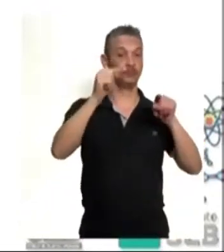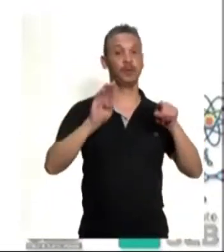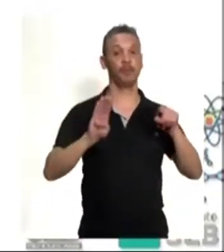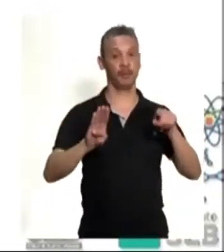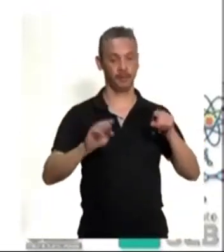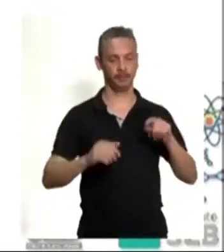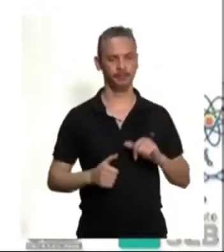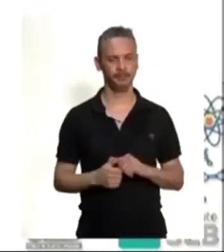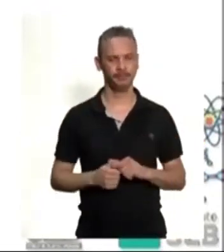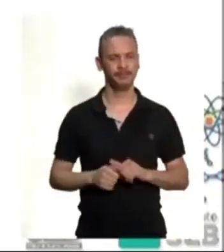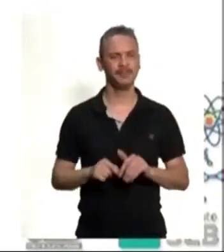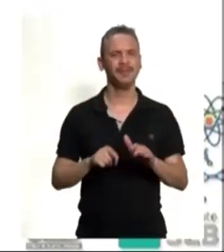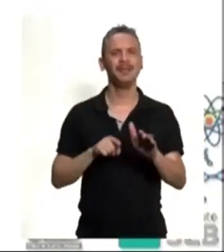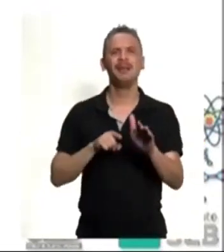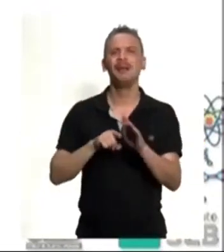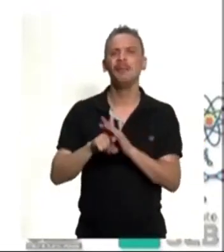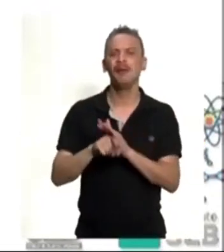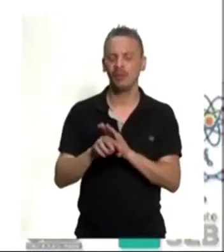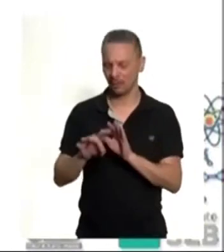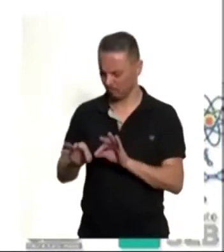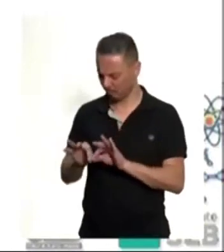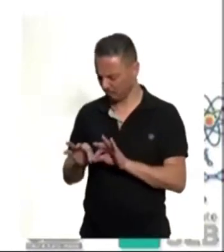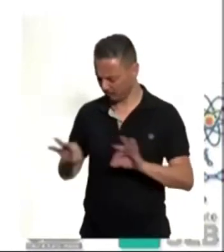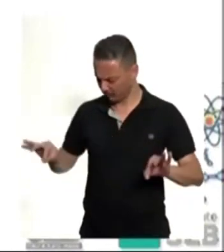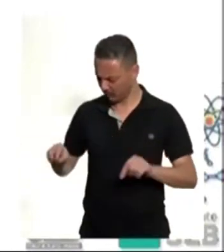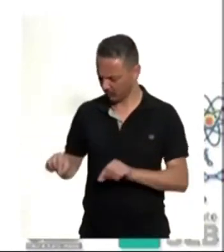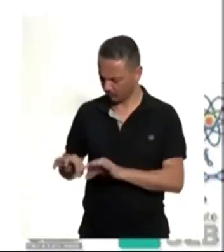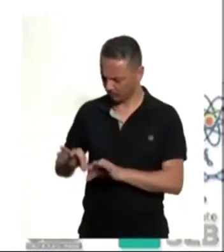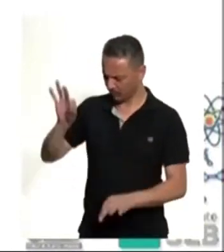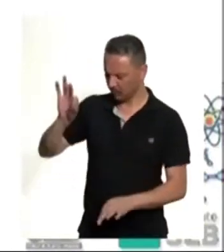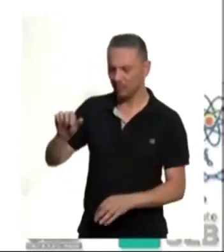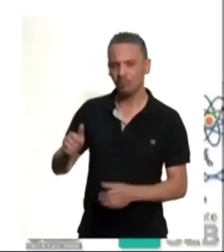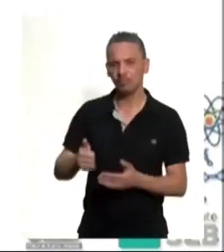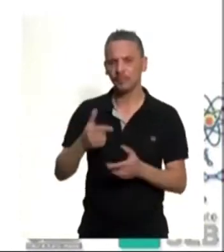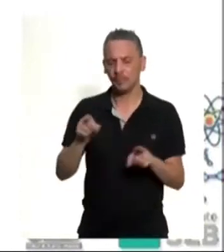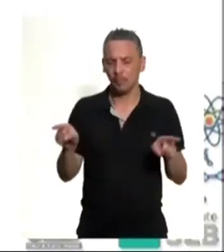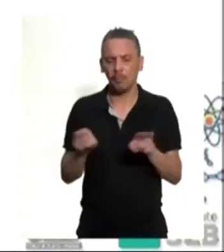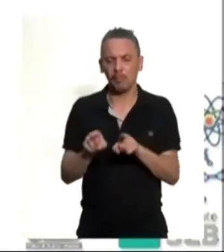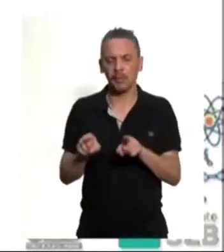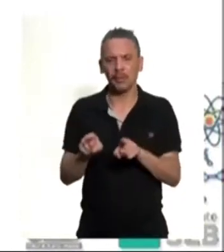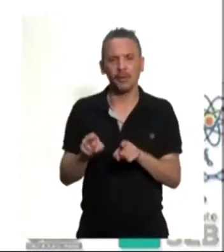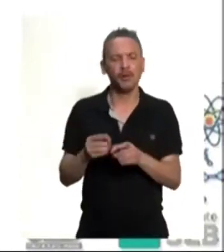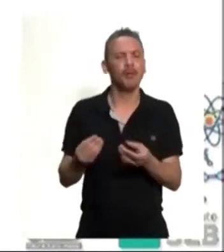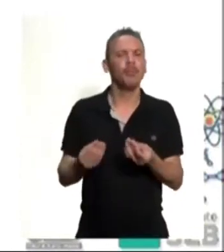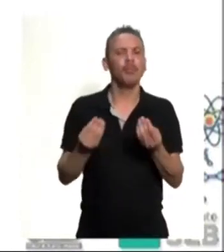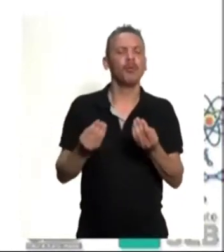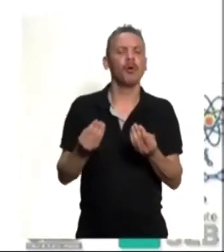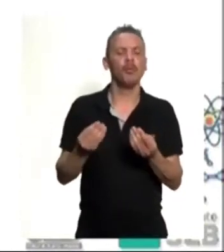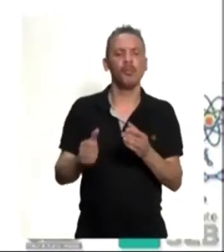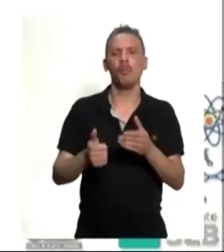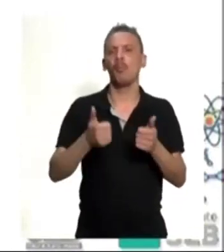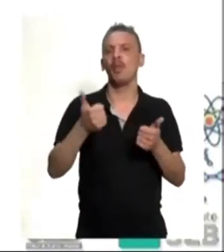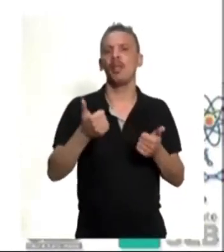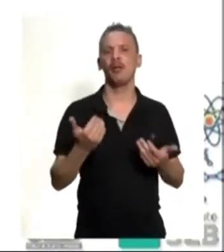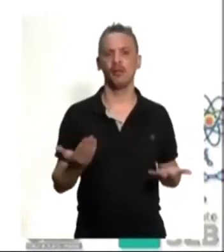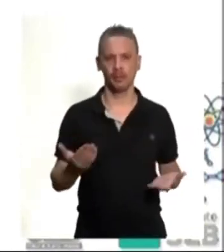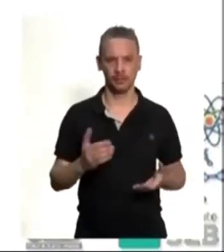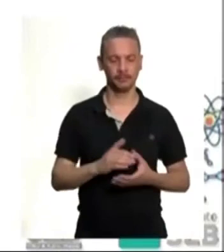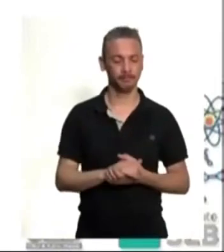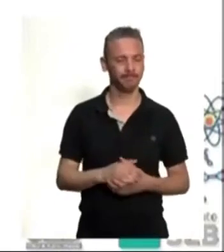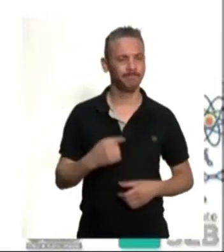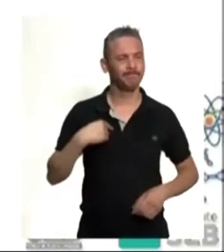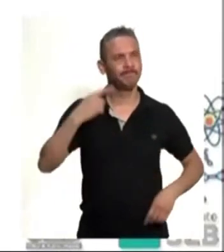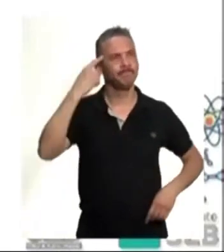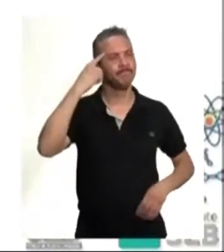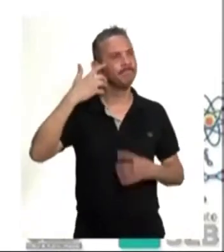ele pergunta, qual é o menor comprimento, qual o trajeto que seria o menor comprimento do fio? Sabe o que eu